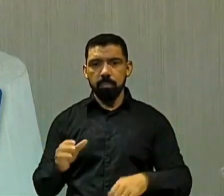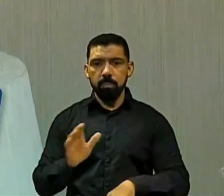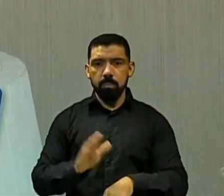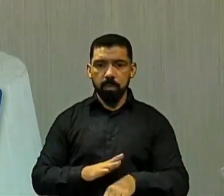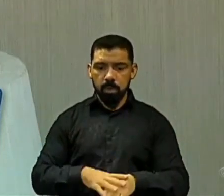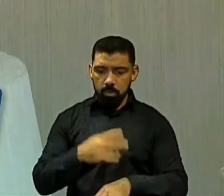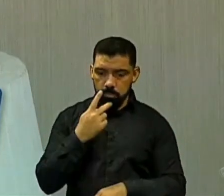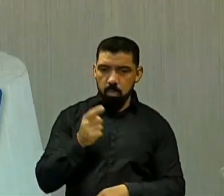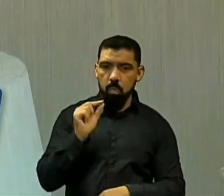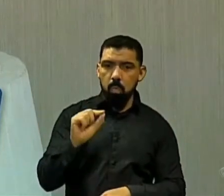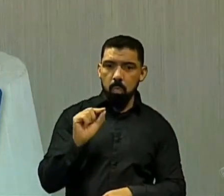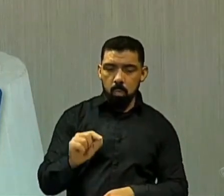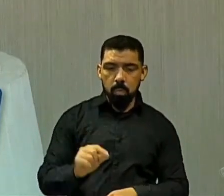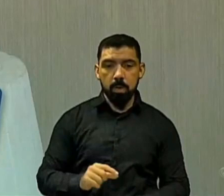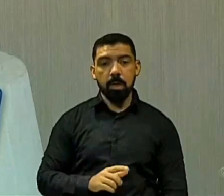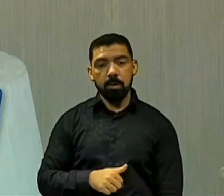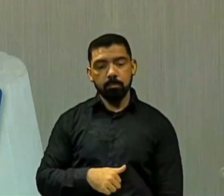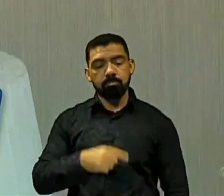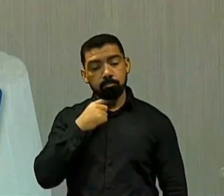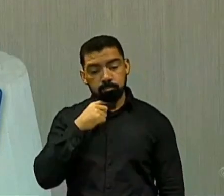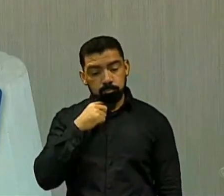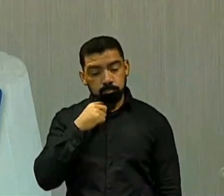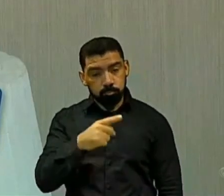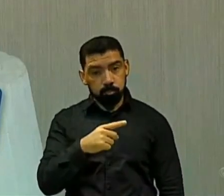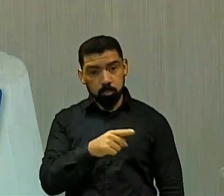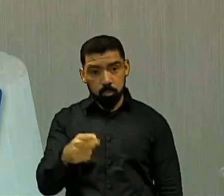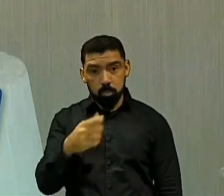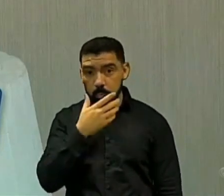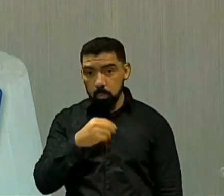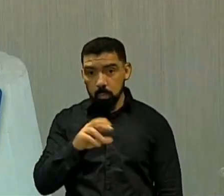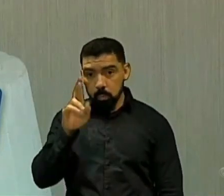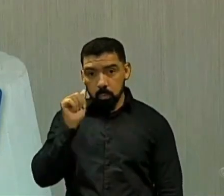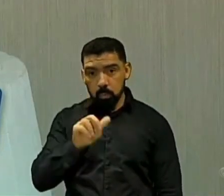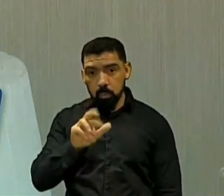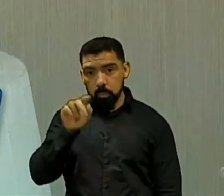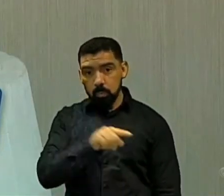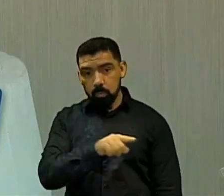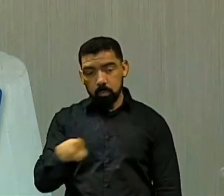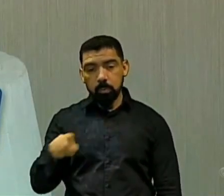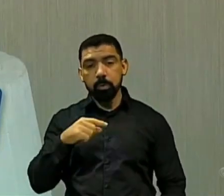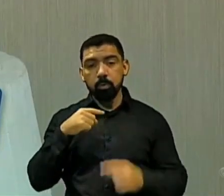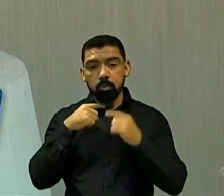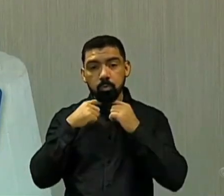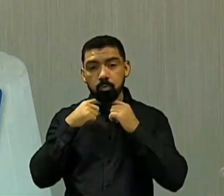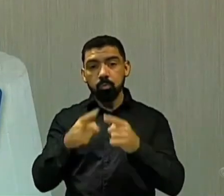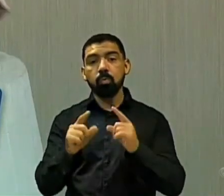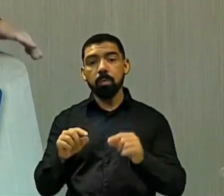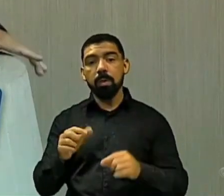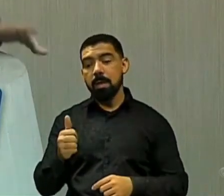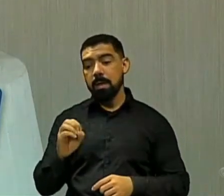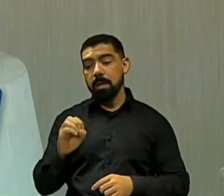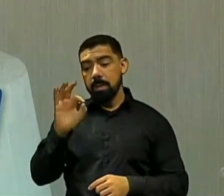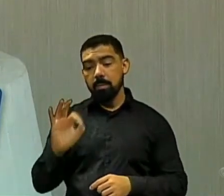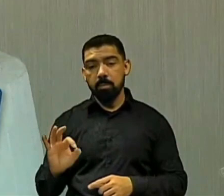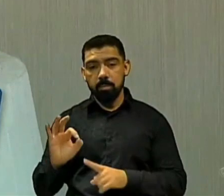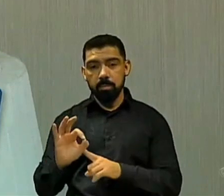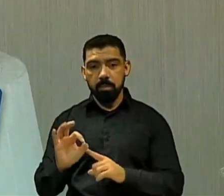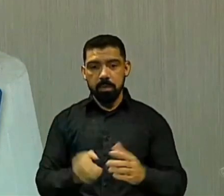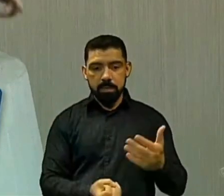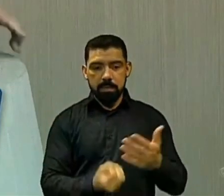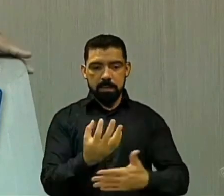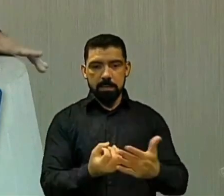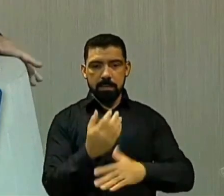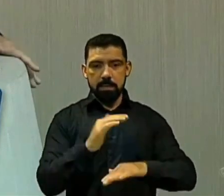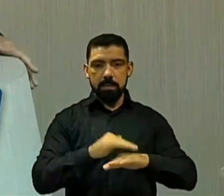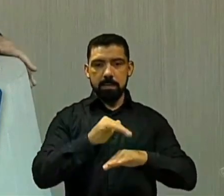uma coisa, duvido muito, meus senhores e senhoras, que vão repassar os 10% de